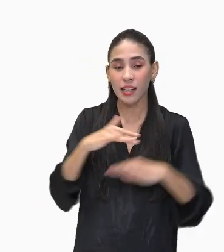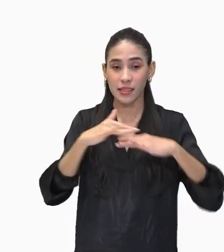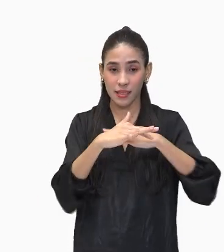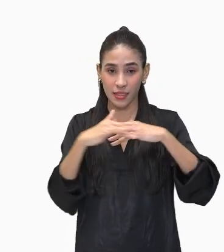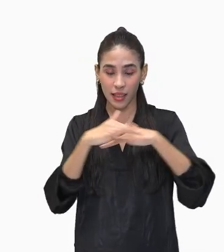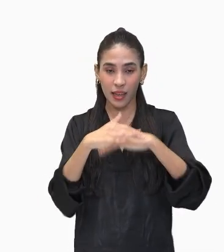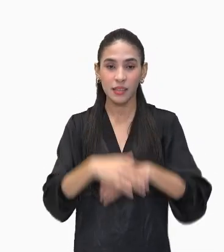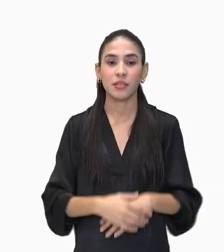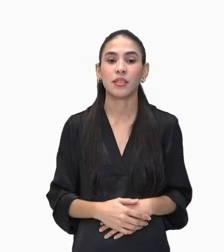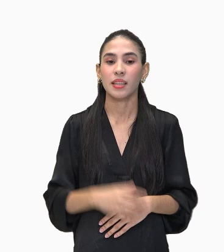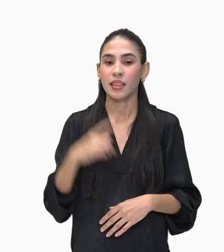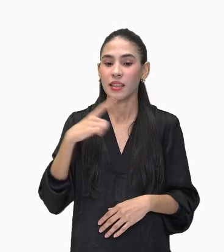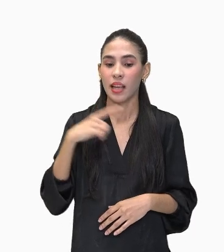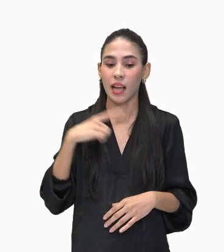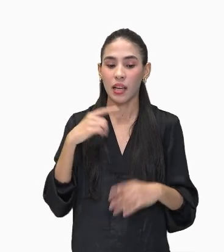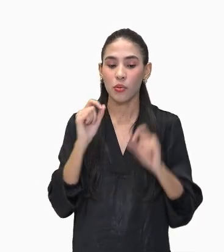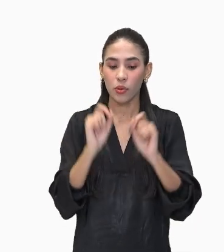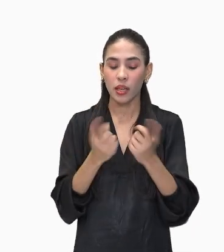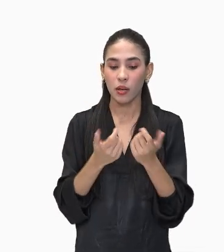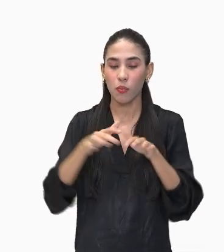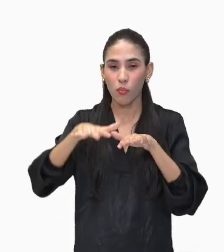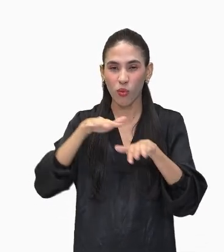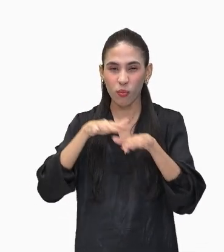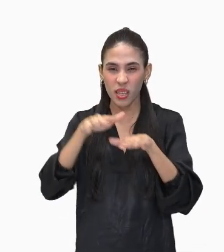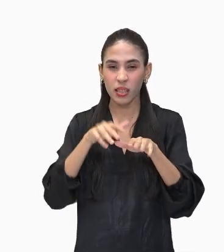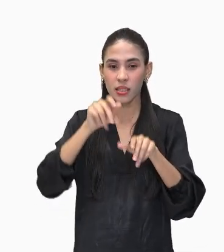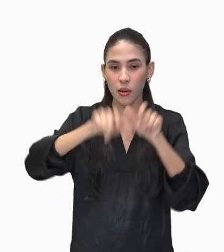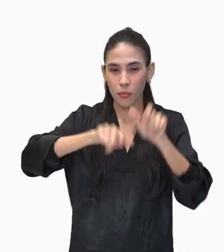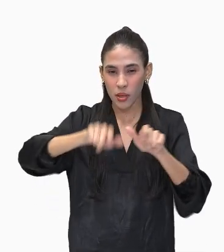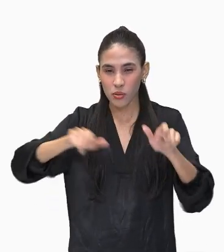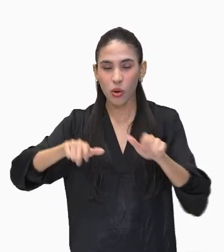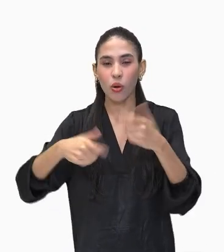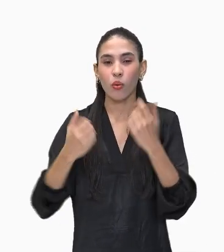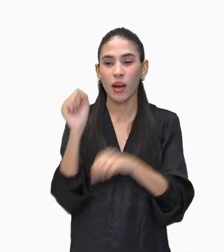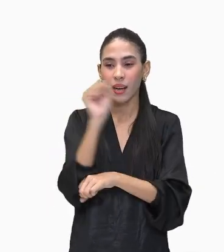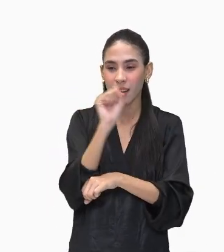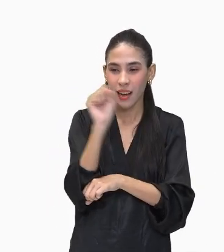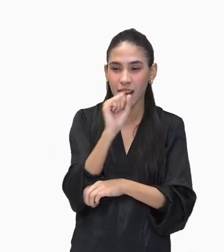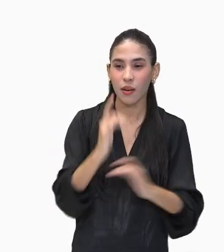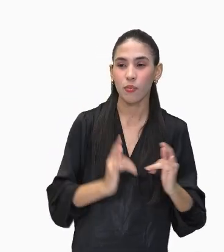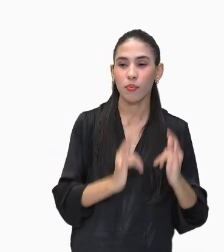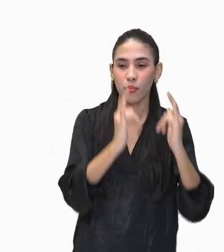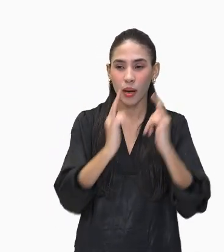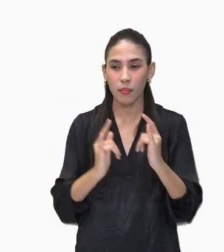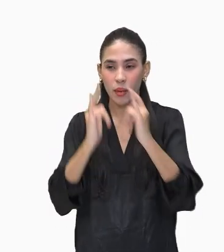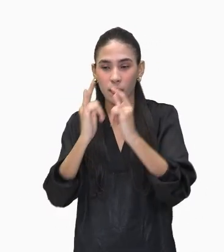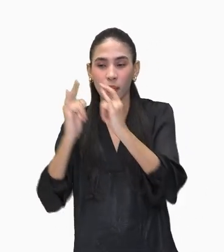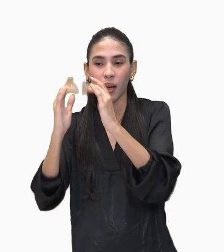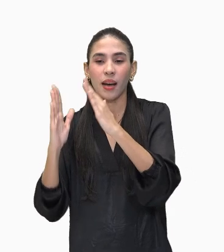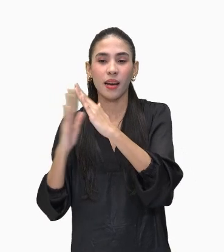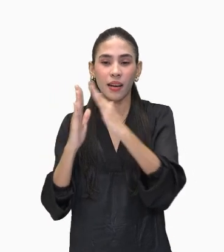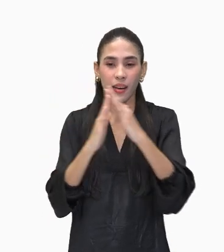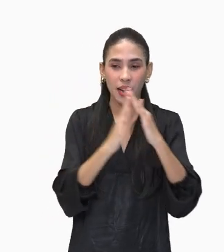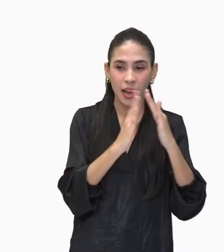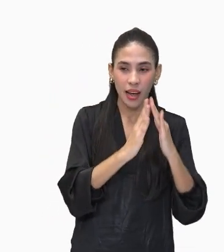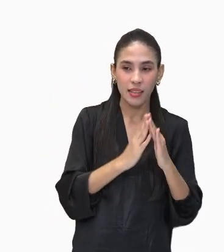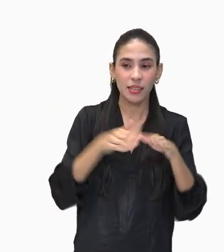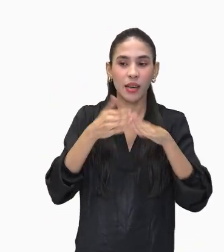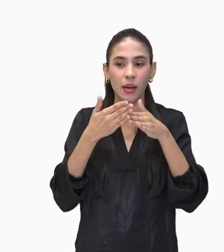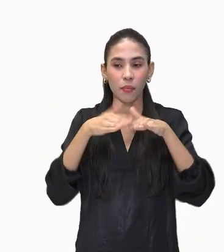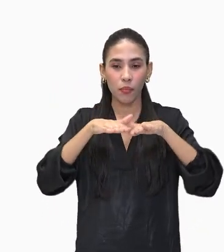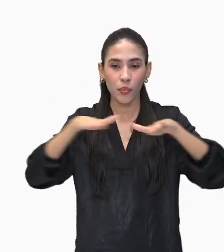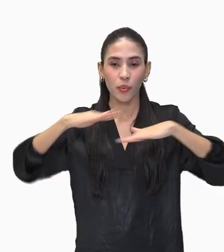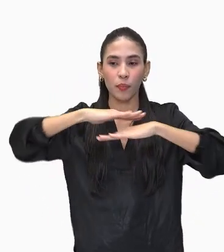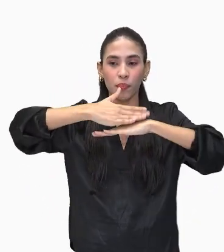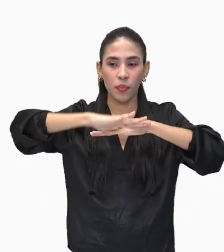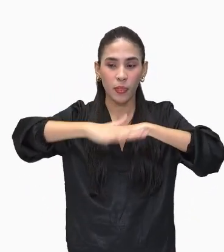né, onde há essa concentração de construções, né, de prédios, de asfaltos,